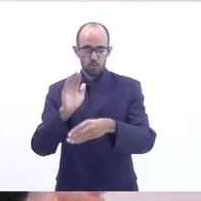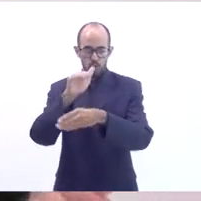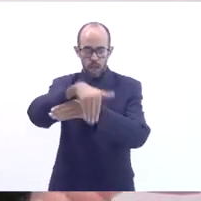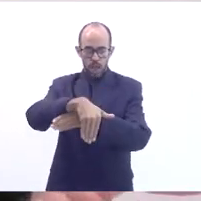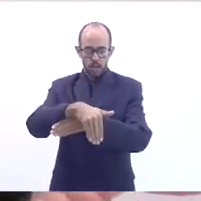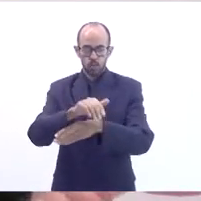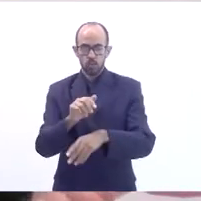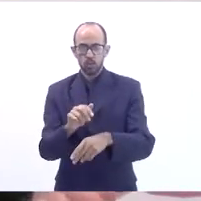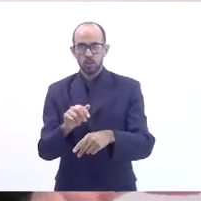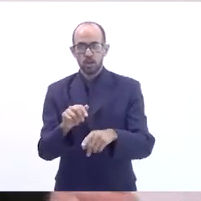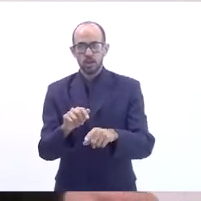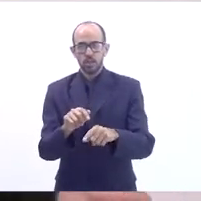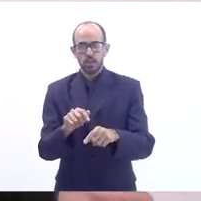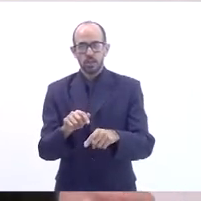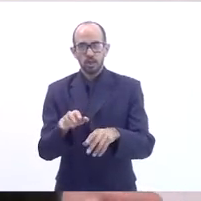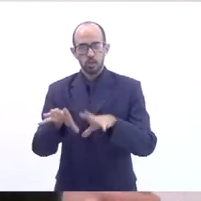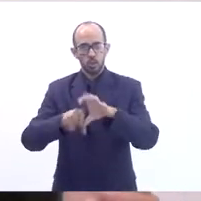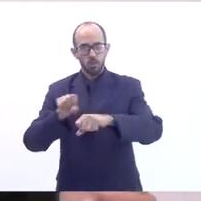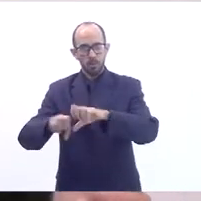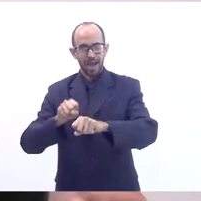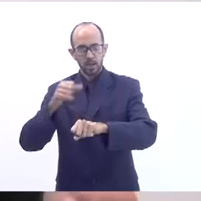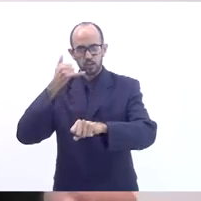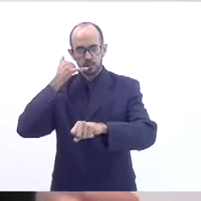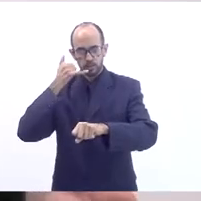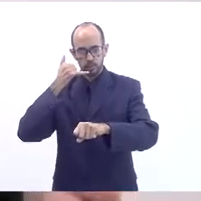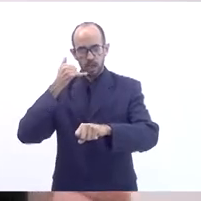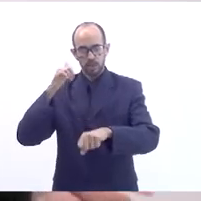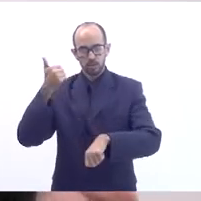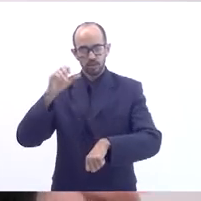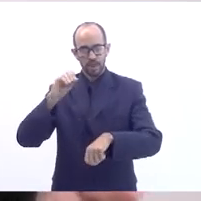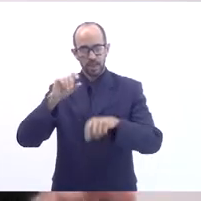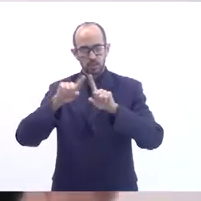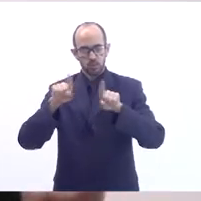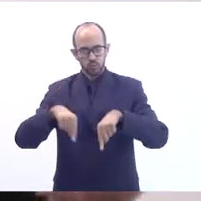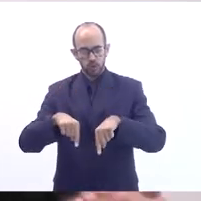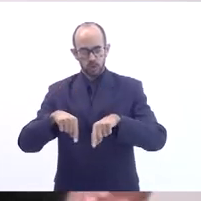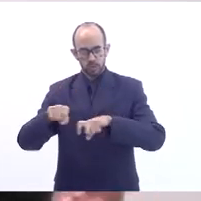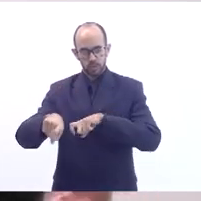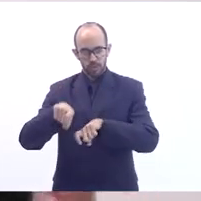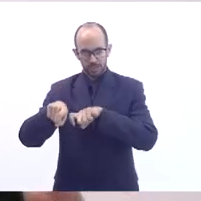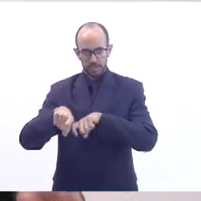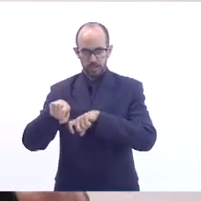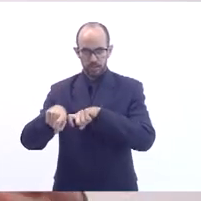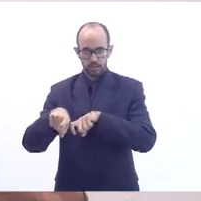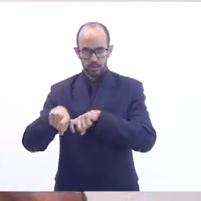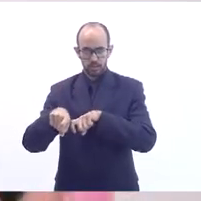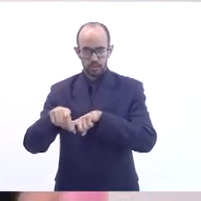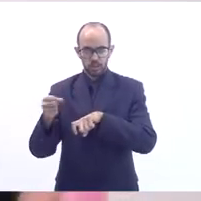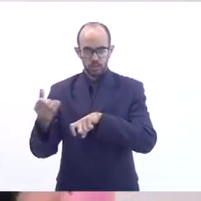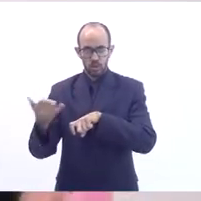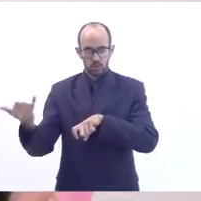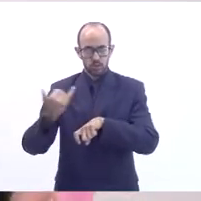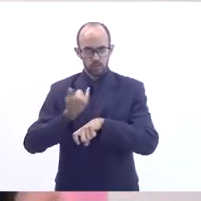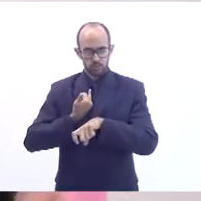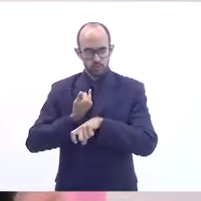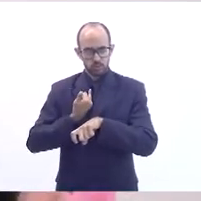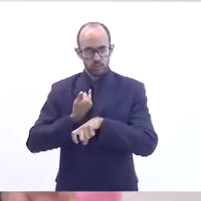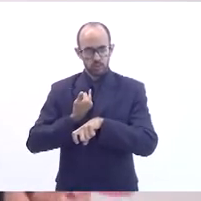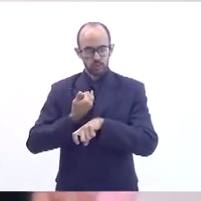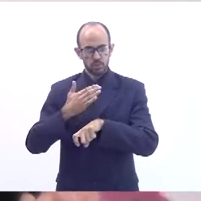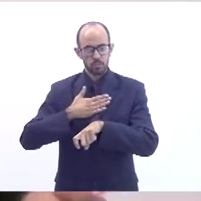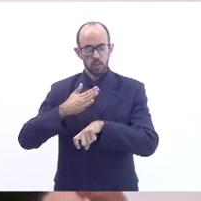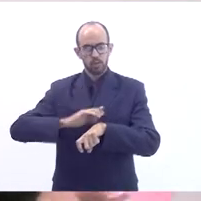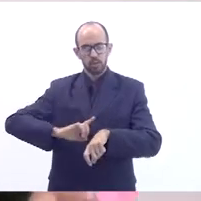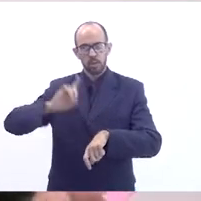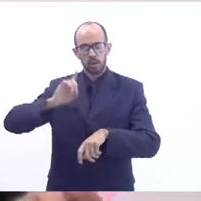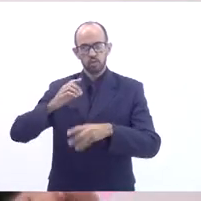ele é tomar um celular de 10 funcionários lá da fazenda e aí quando a gente foi avisado a gente falou meu Deus né